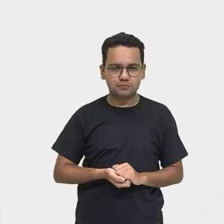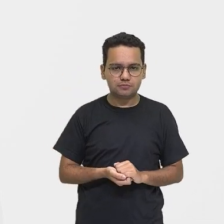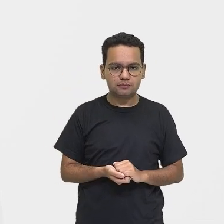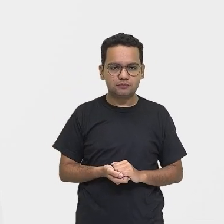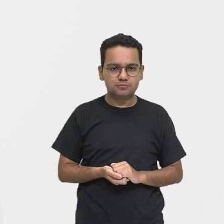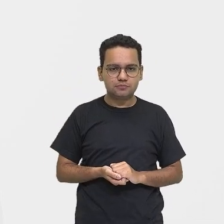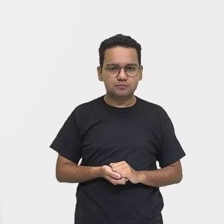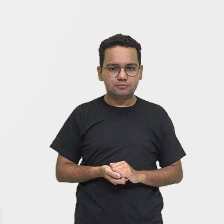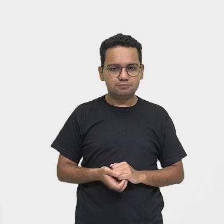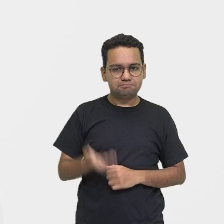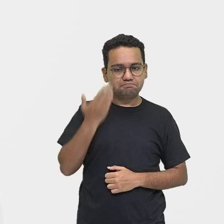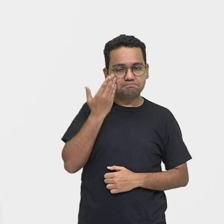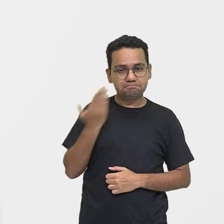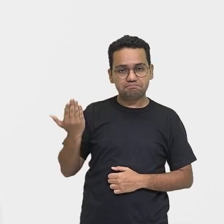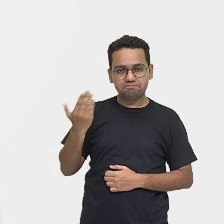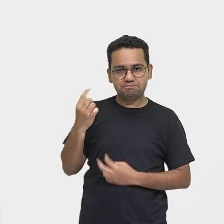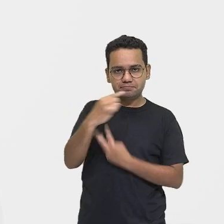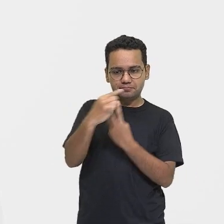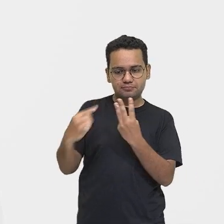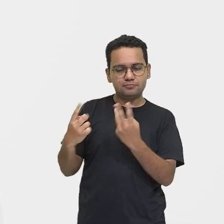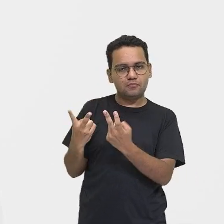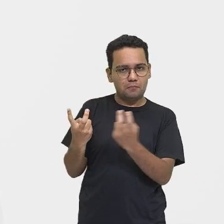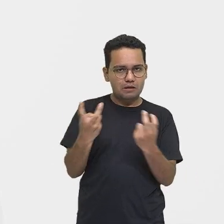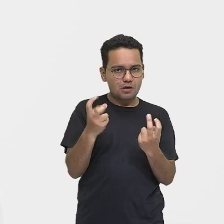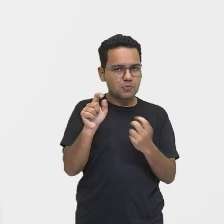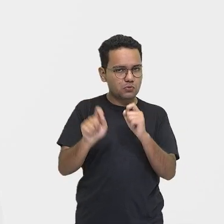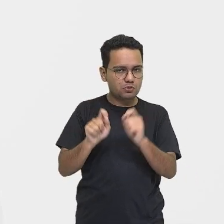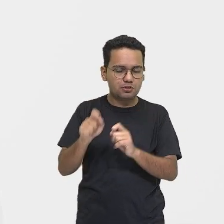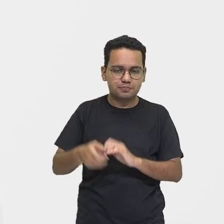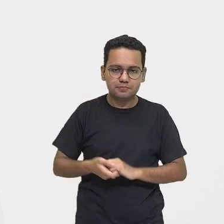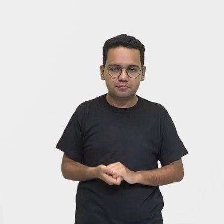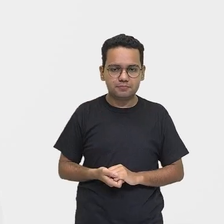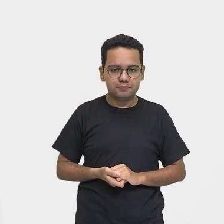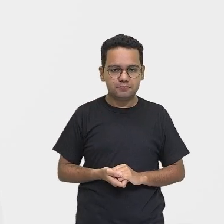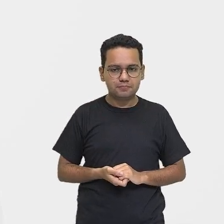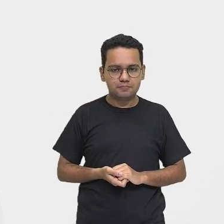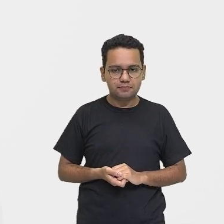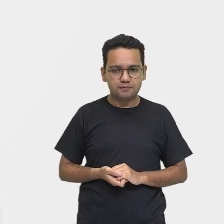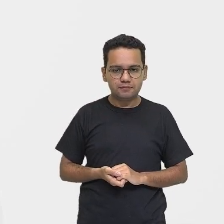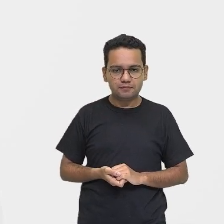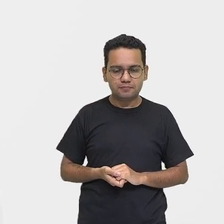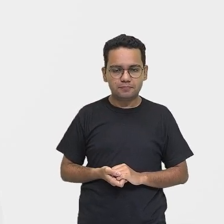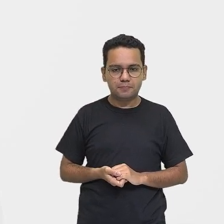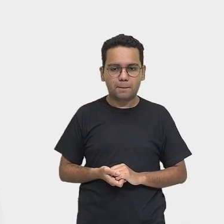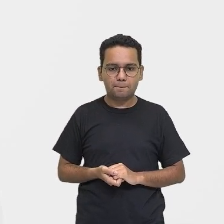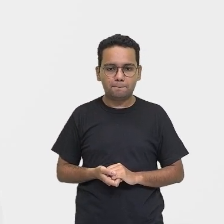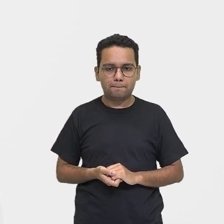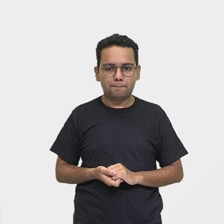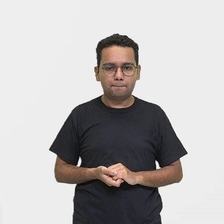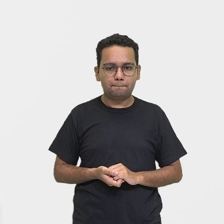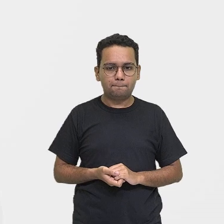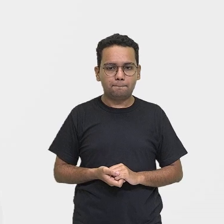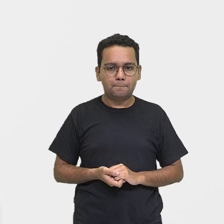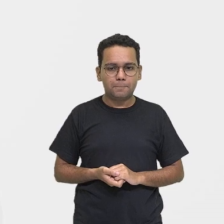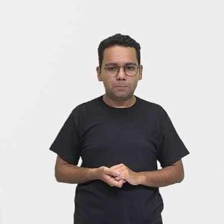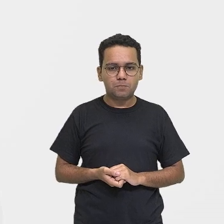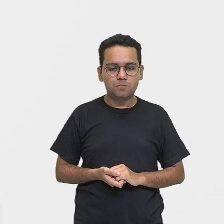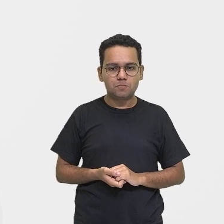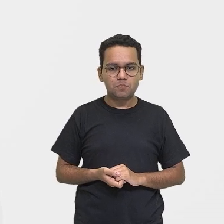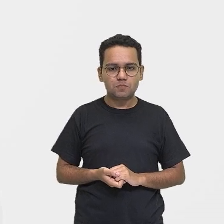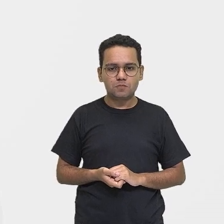você percebe aí nas 3 imagens, olha só, nessa primeira, eu tenho aí,